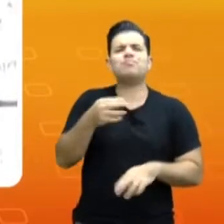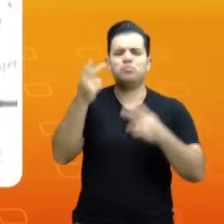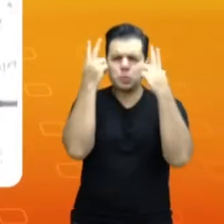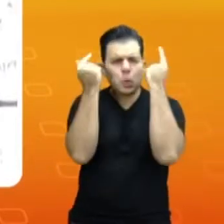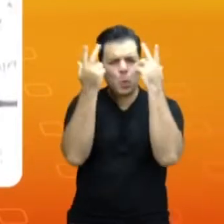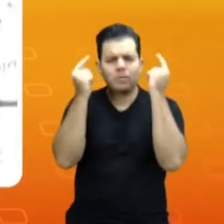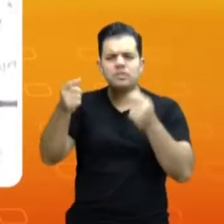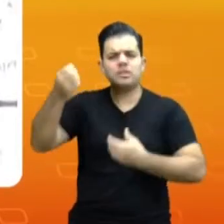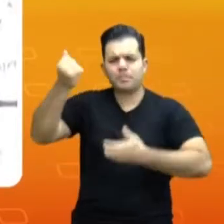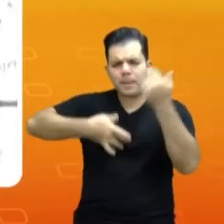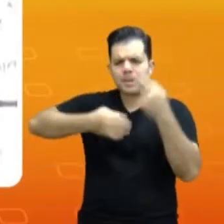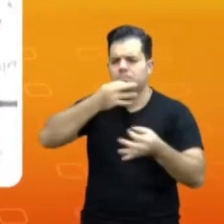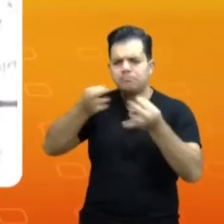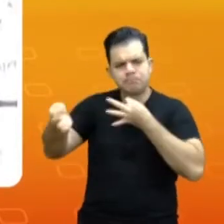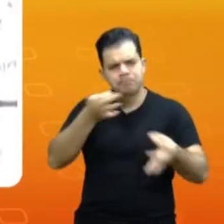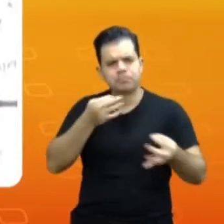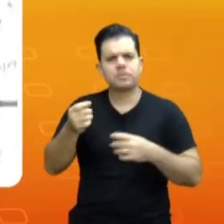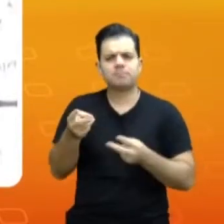mesmos já citaram,